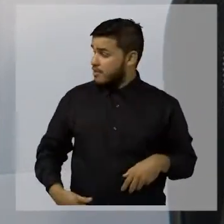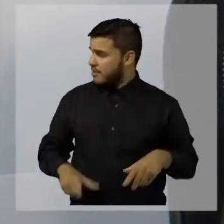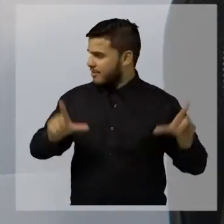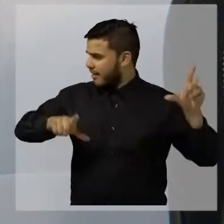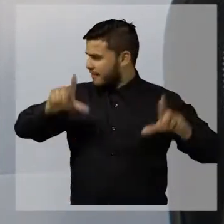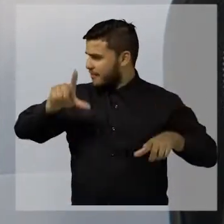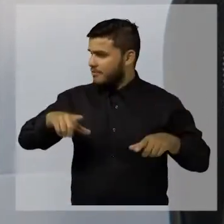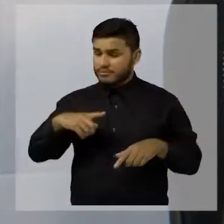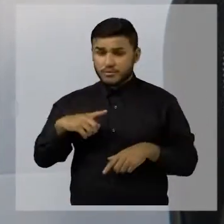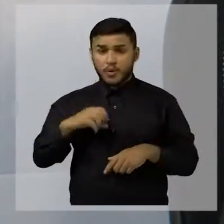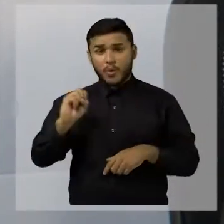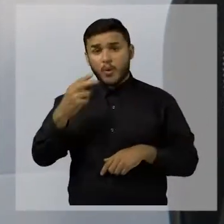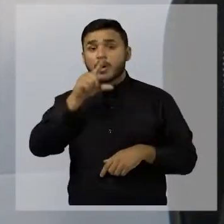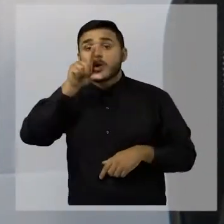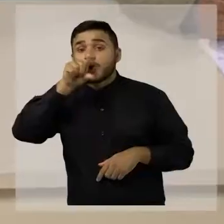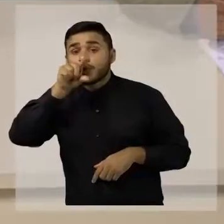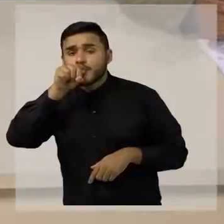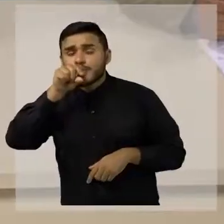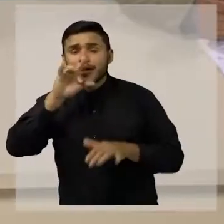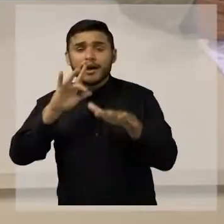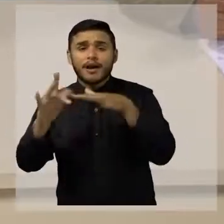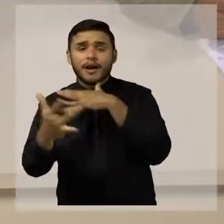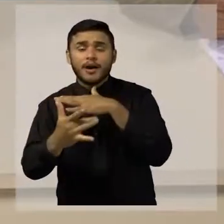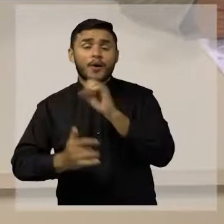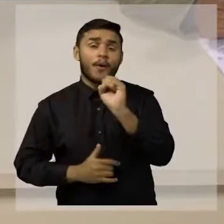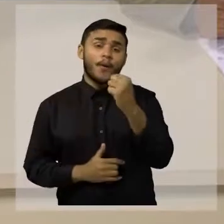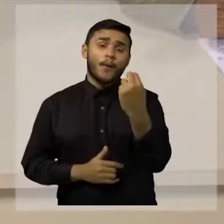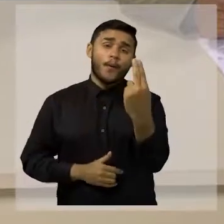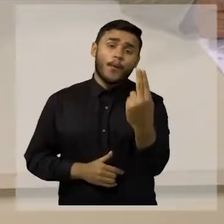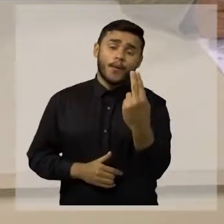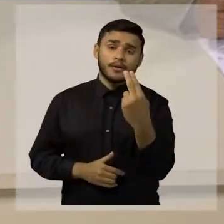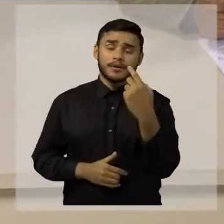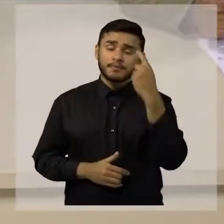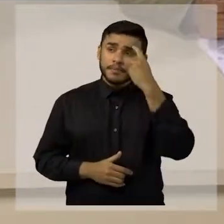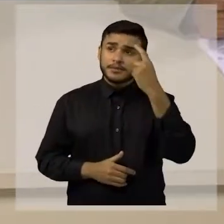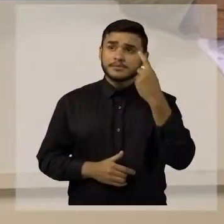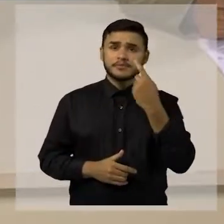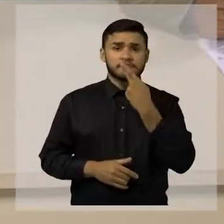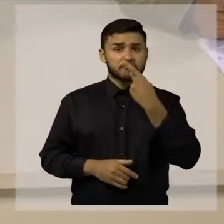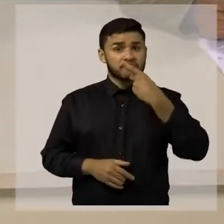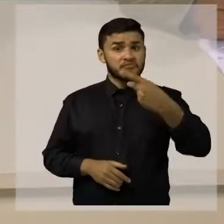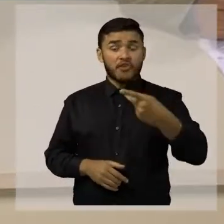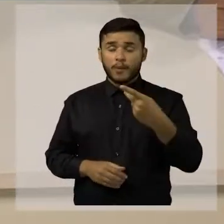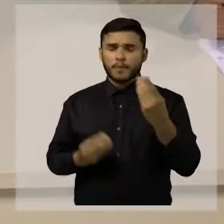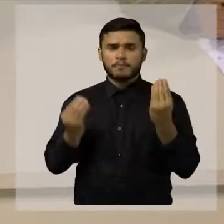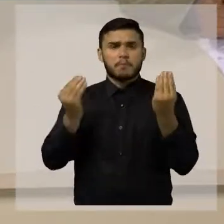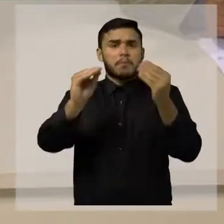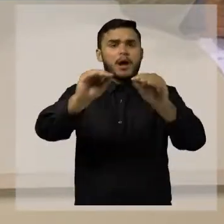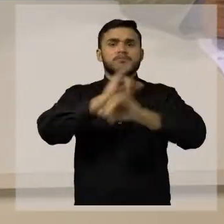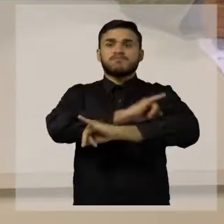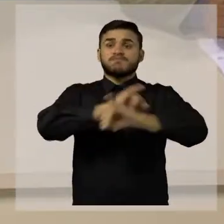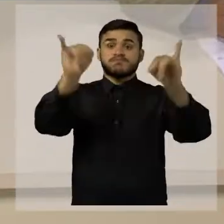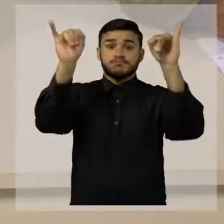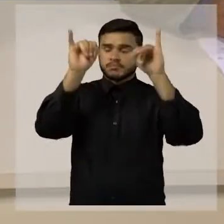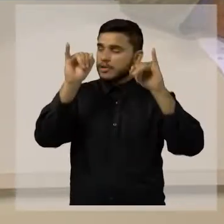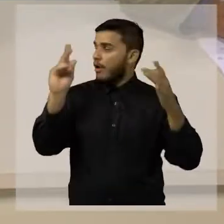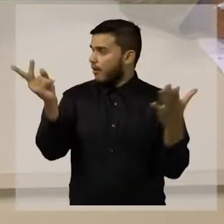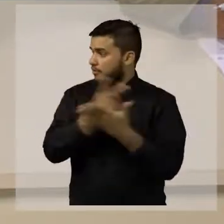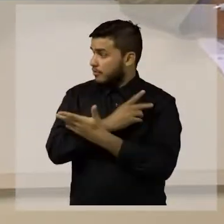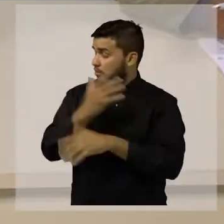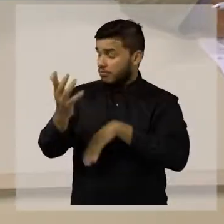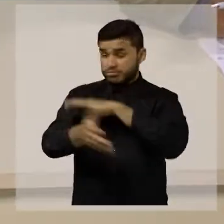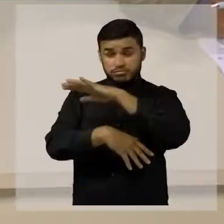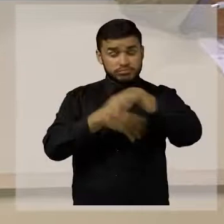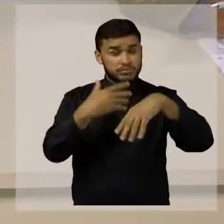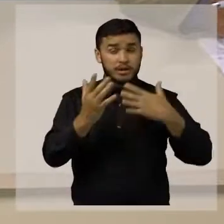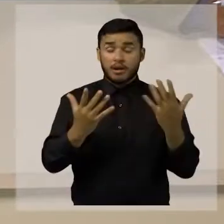ou ele usa o Twitter, ou ele faz falas na qual causa um rebuliço, porque